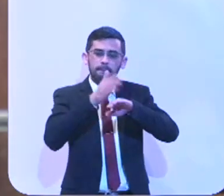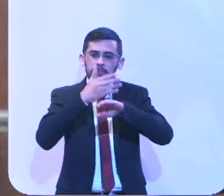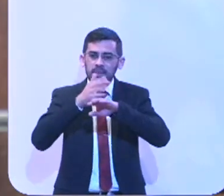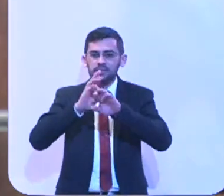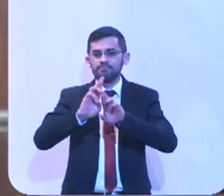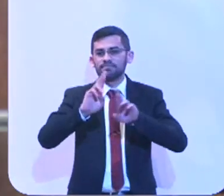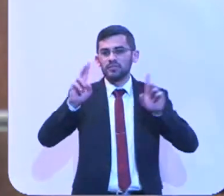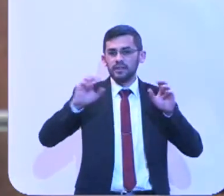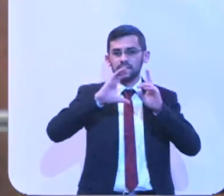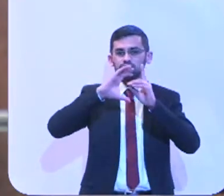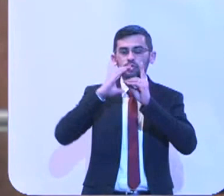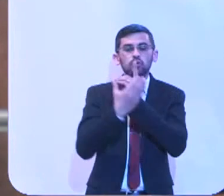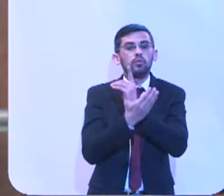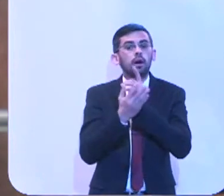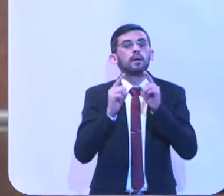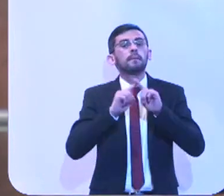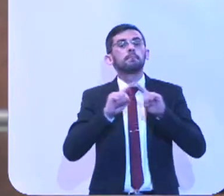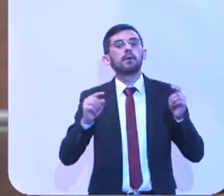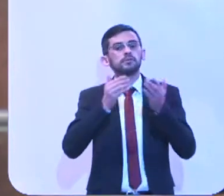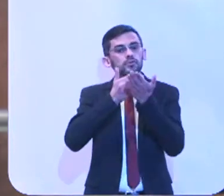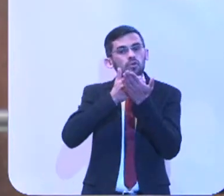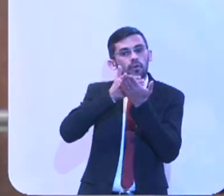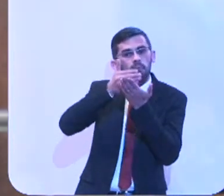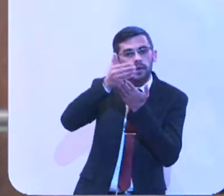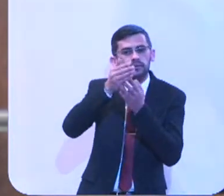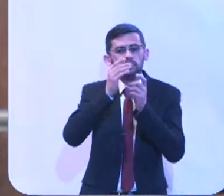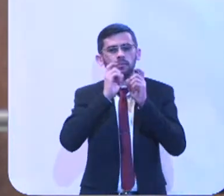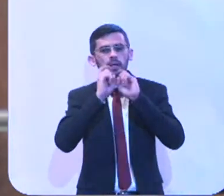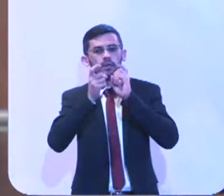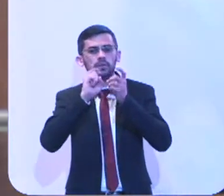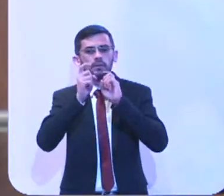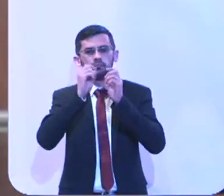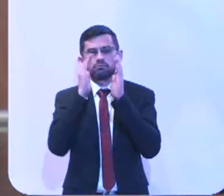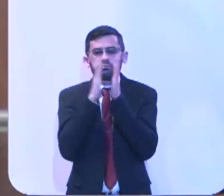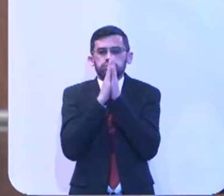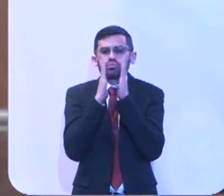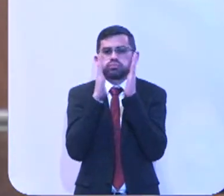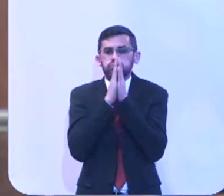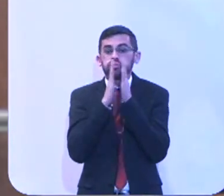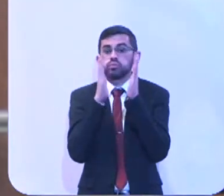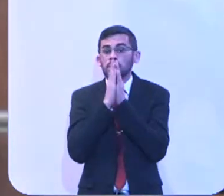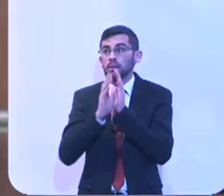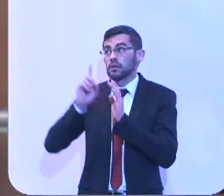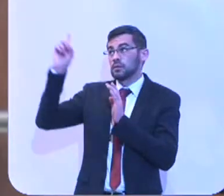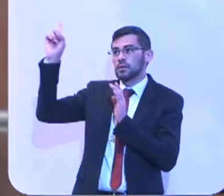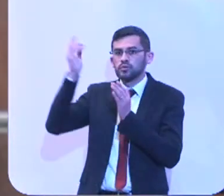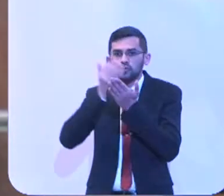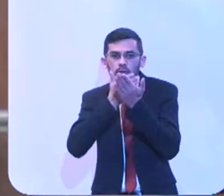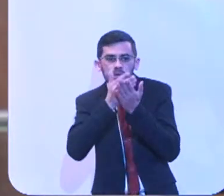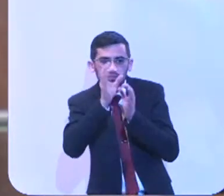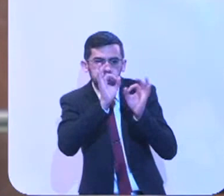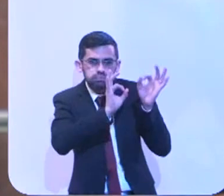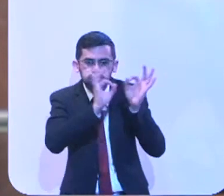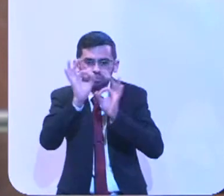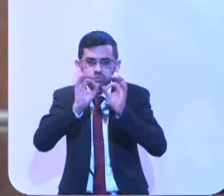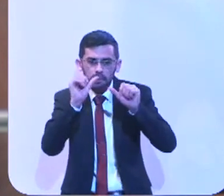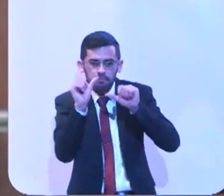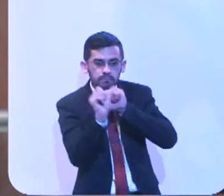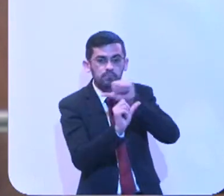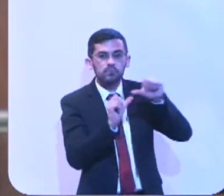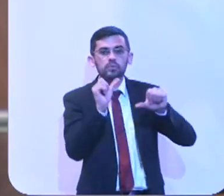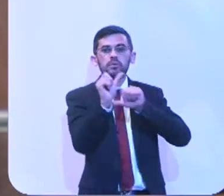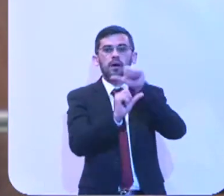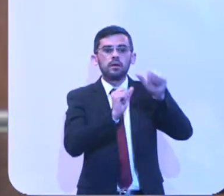de cultuar. Mas começa uma reunião de oração, e Deus começa a trabalhar na estrutura daquela